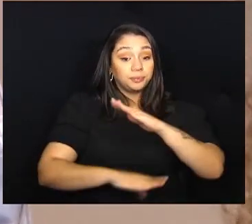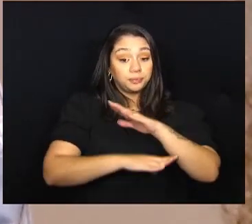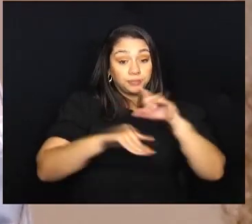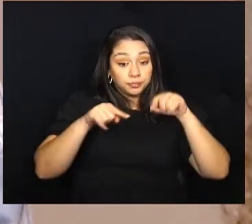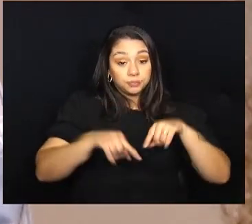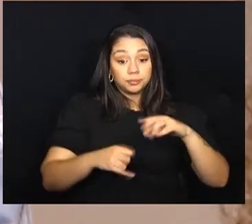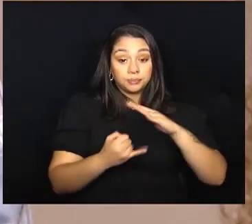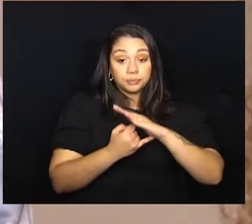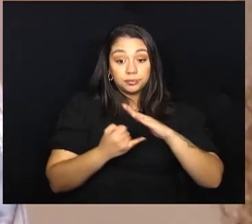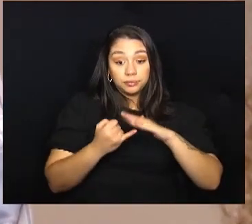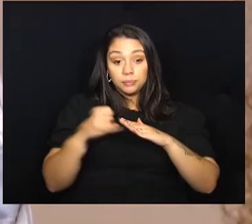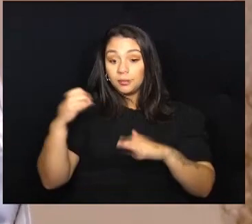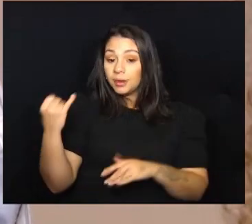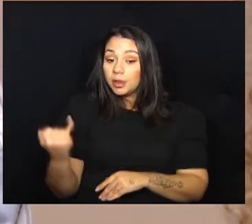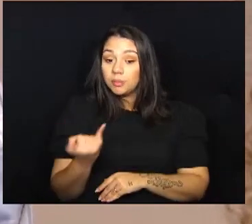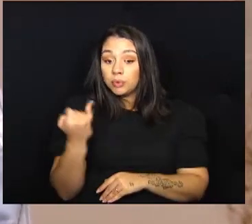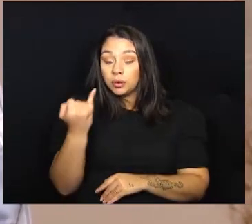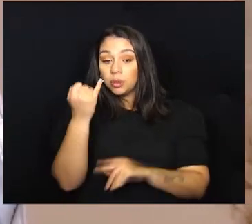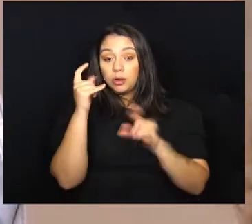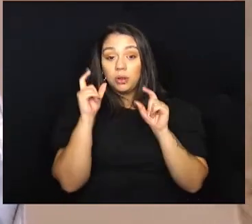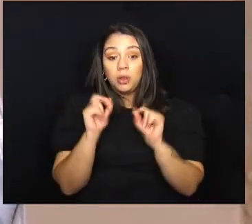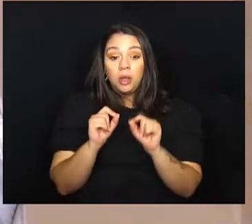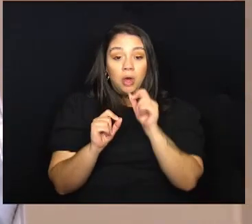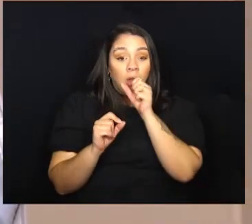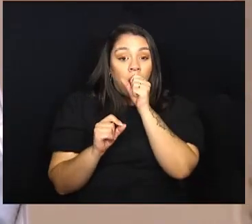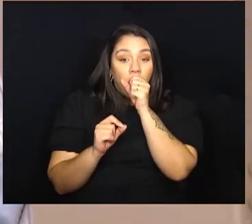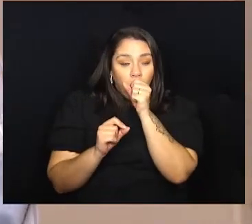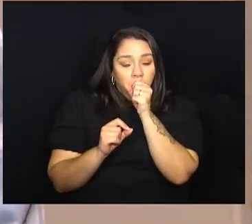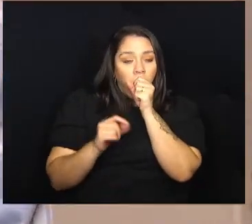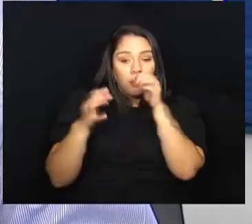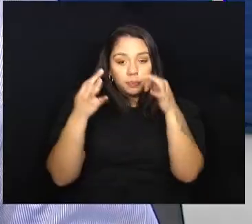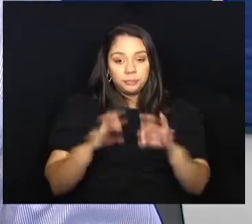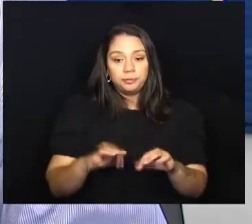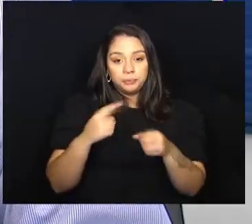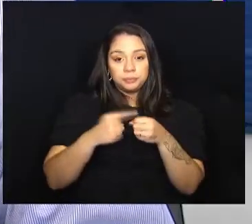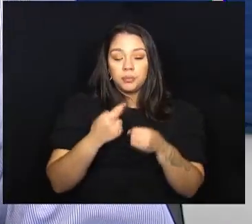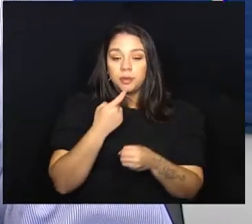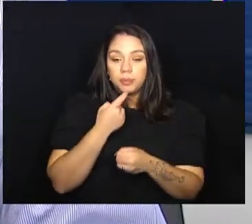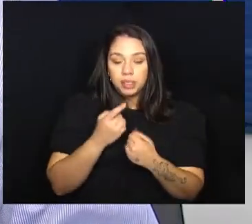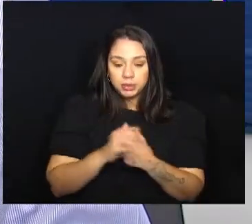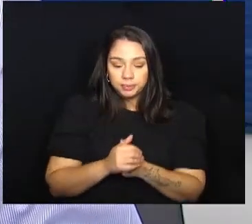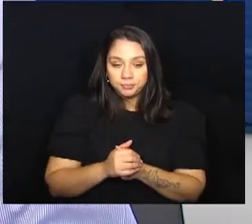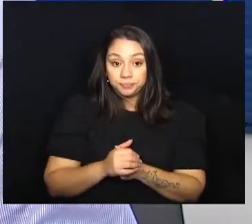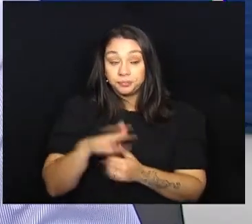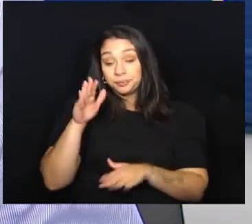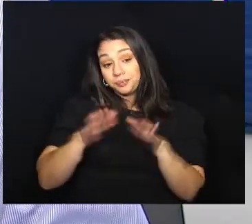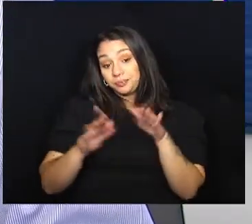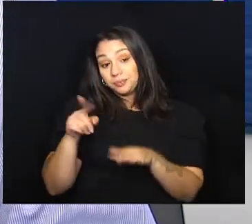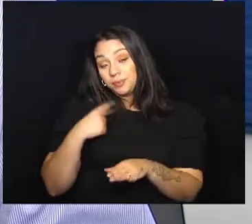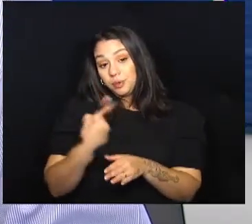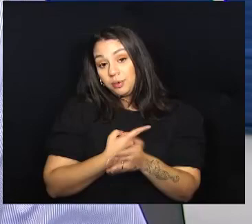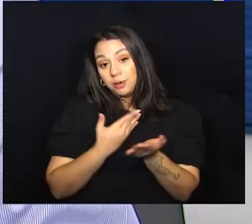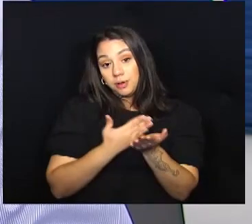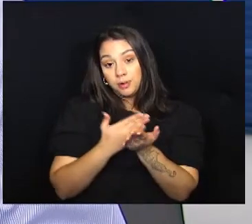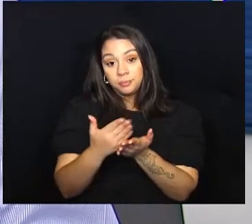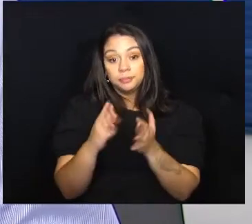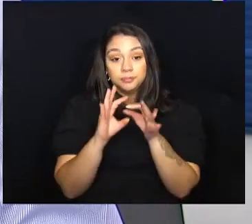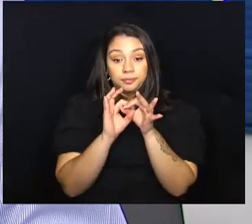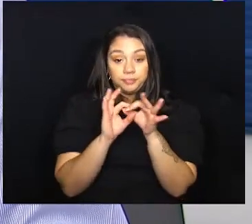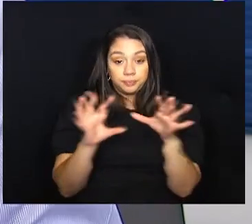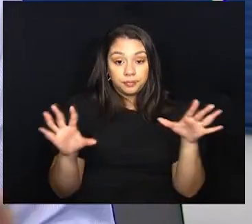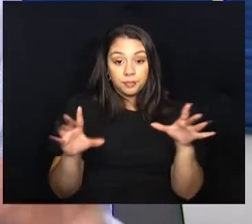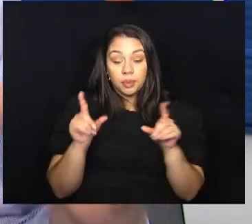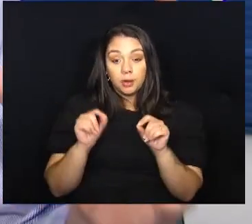foi fundamental para a sacralização e edificação do município de Campinas. Talvez a gente vá começar disponibilizando, né,